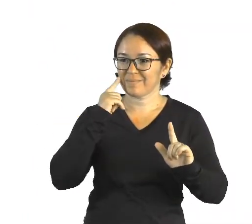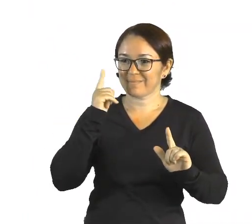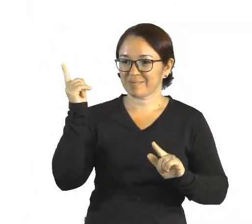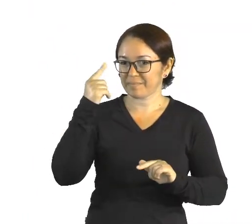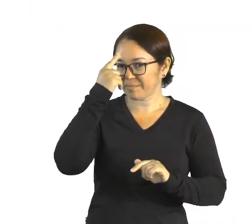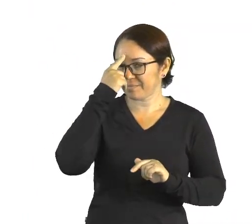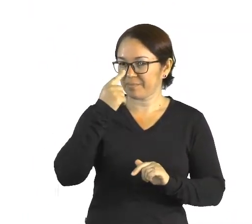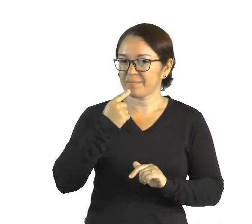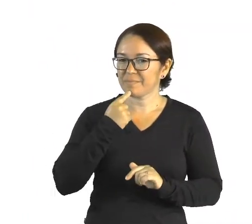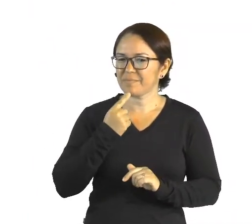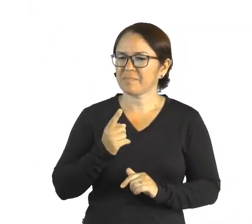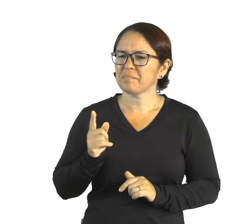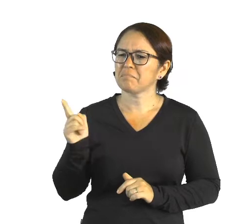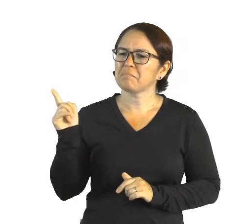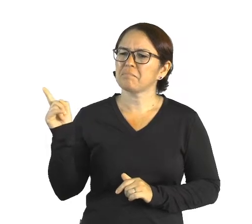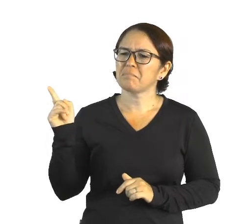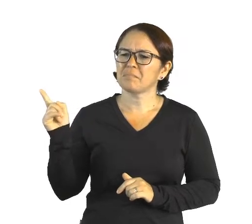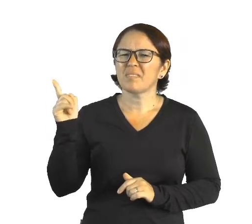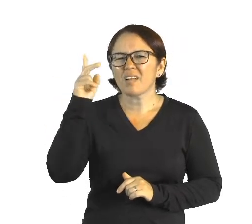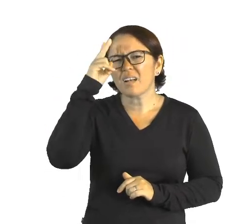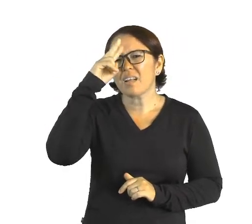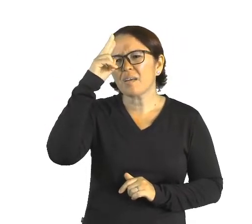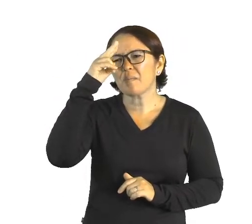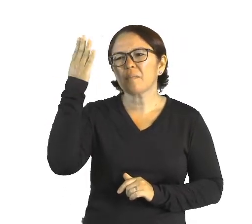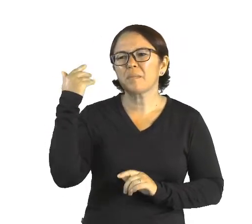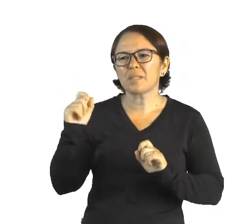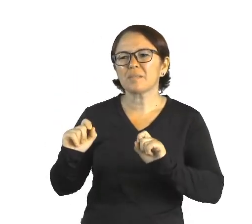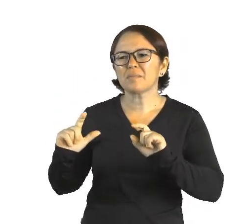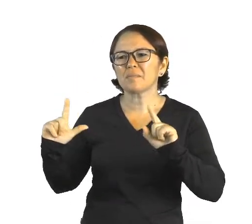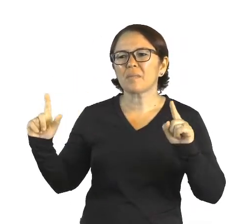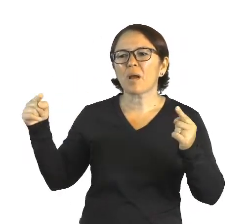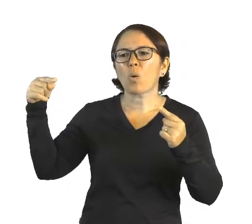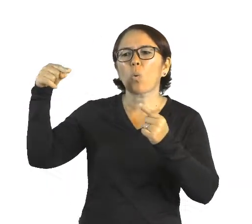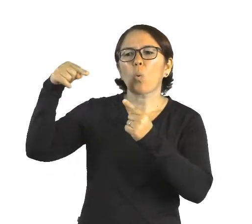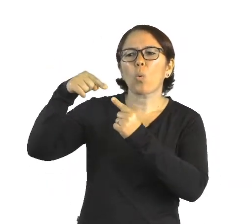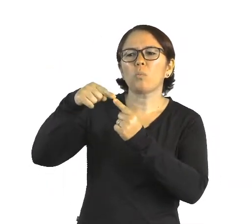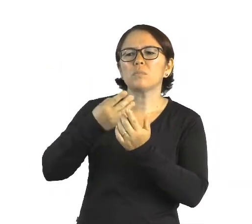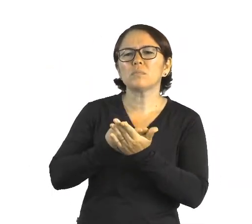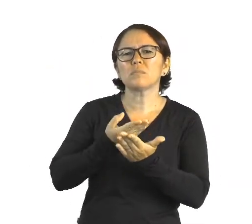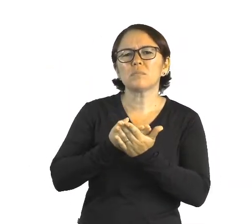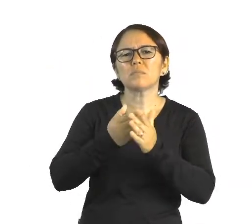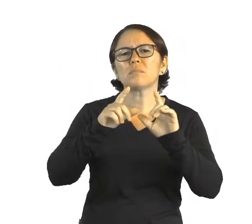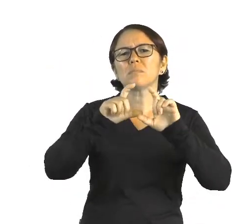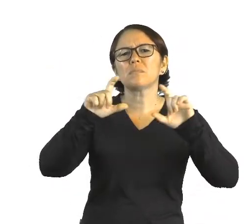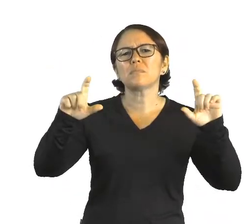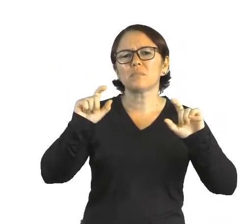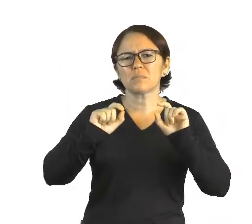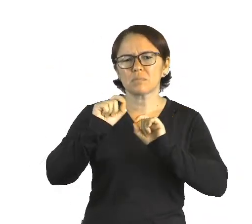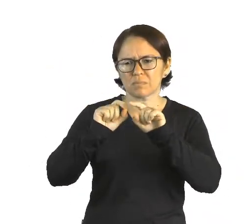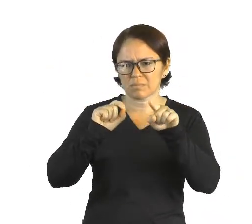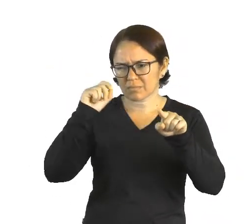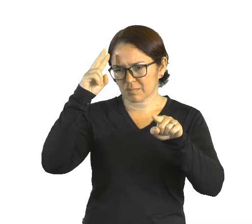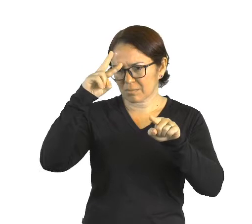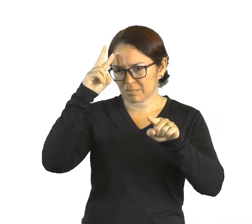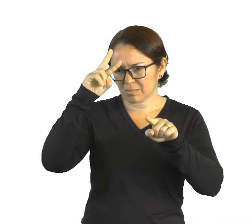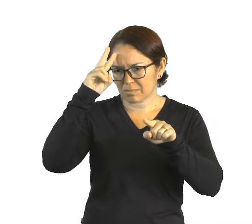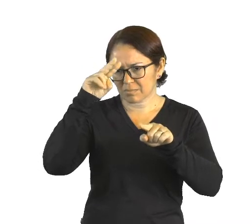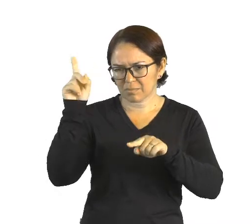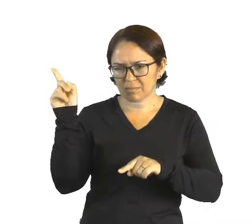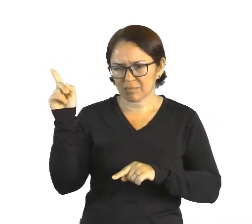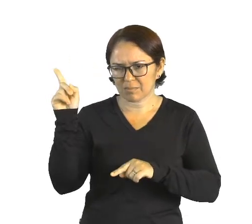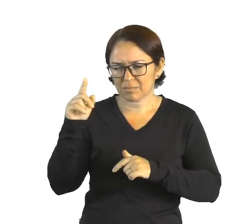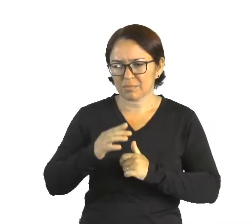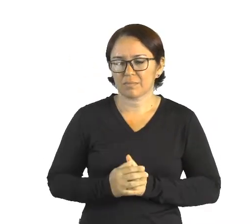lembra que assunto nós trabalhamos com essa imagem? Estão lembrando? Não? Então, nós trabalhamos